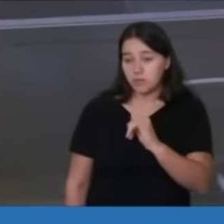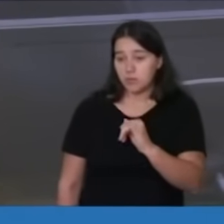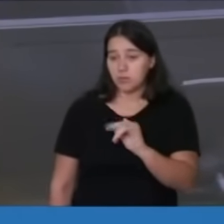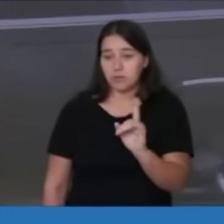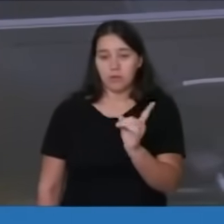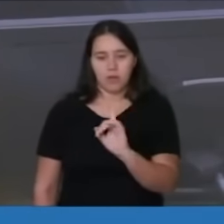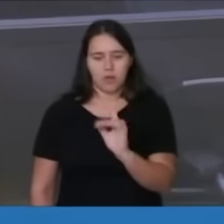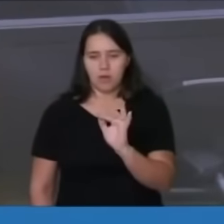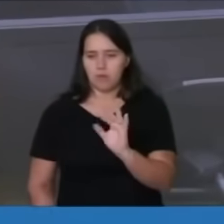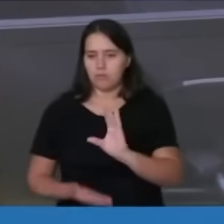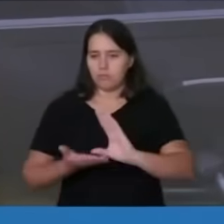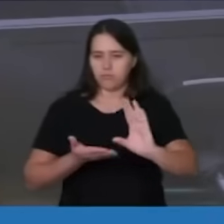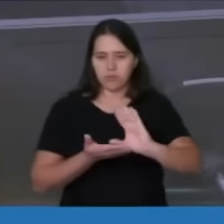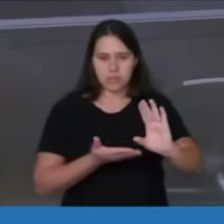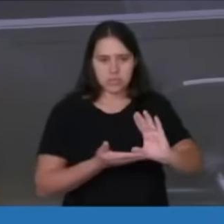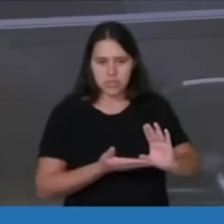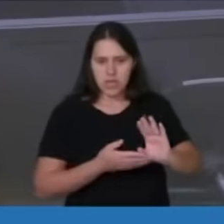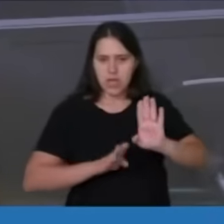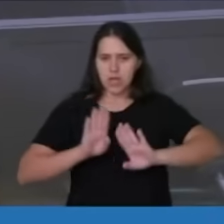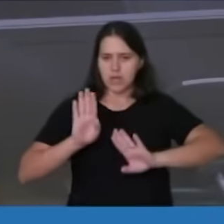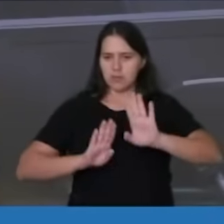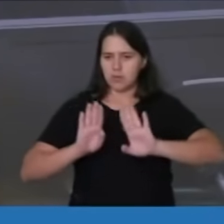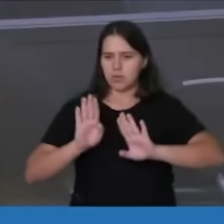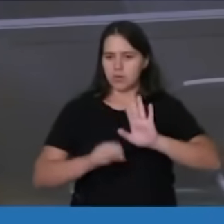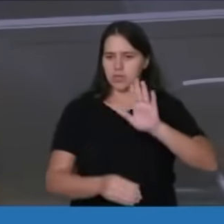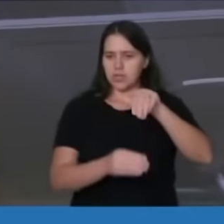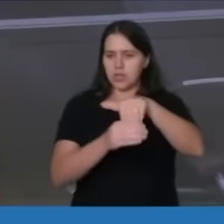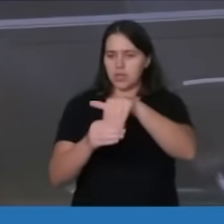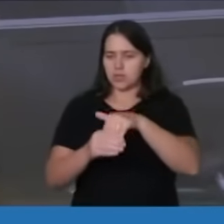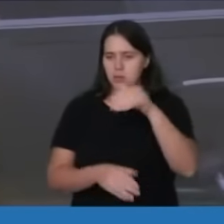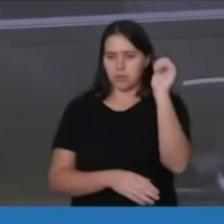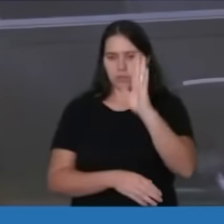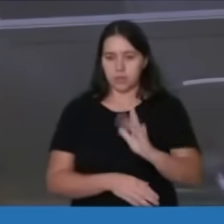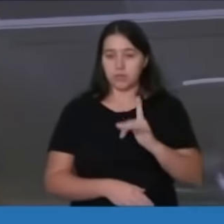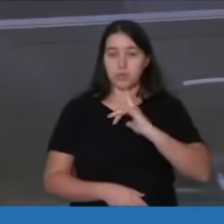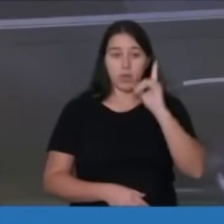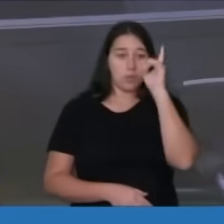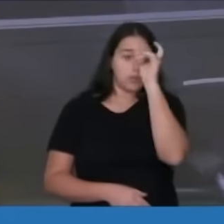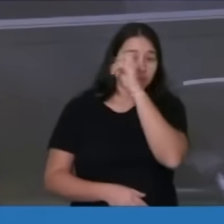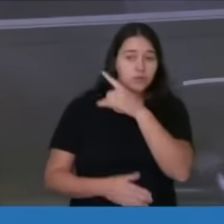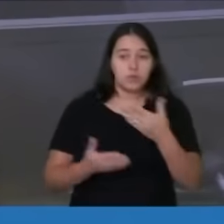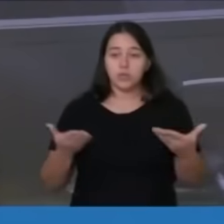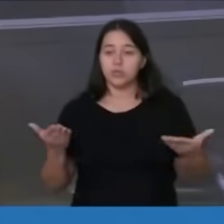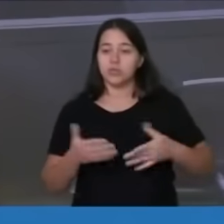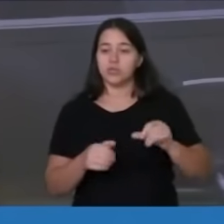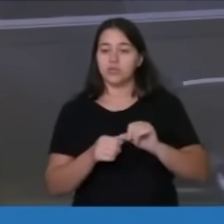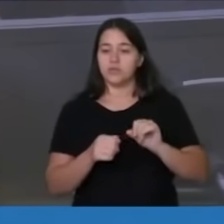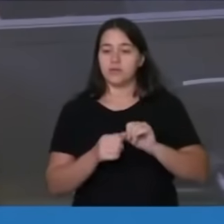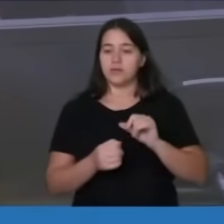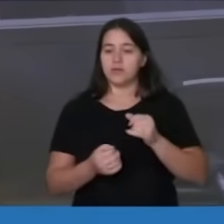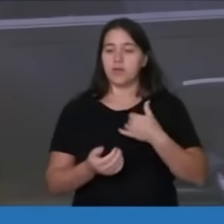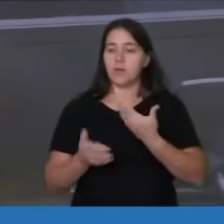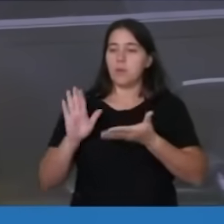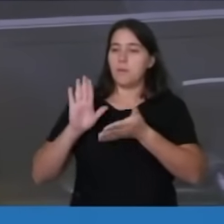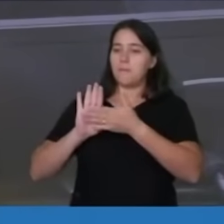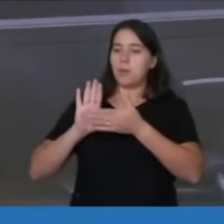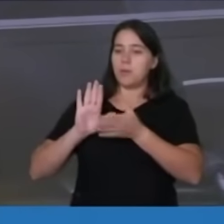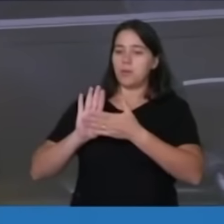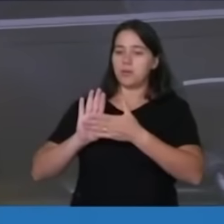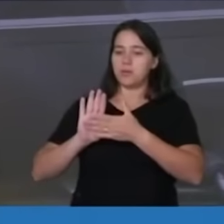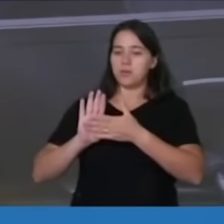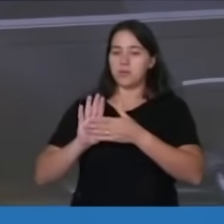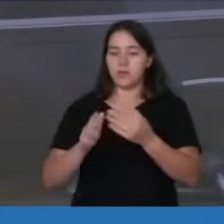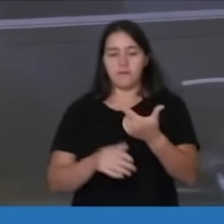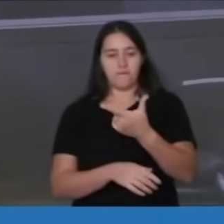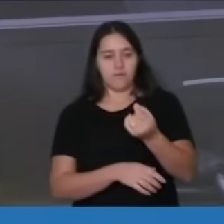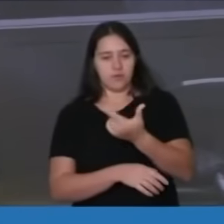a democracia e as eleições no Brasil. Não é? Então nós temos uma dificuldade hoje de fazer prevalecer uma proposta de 2020